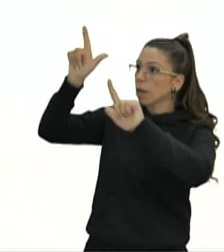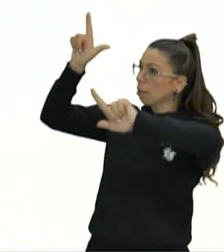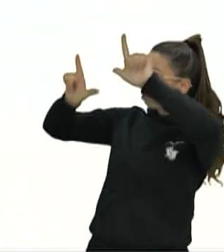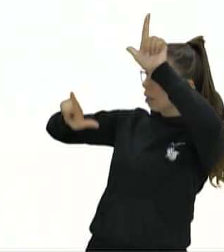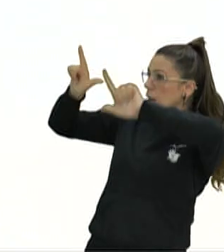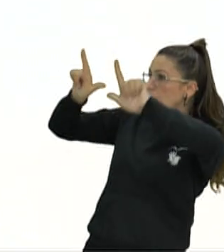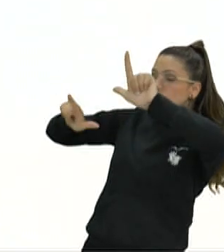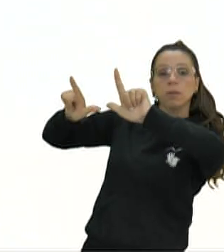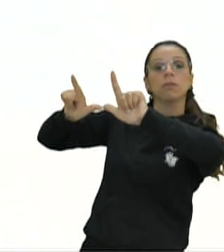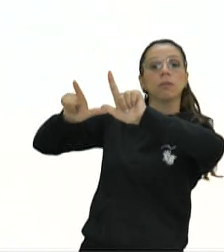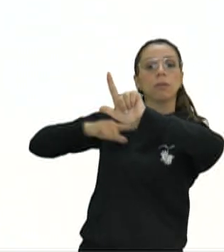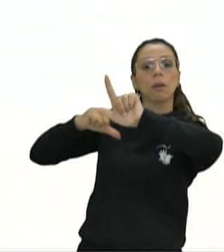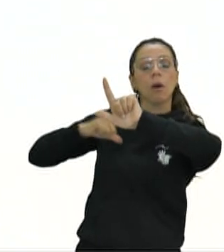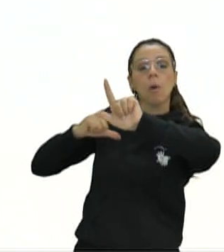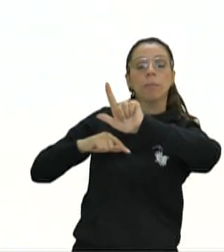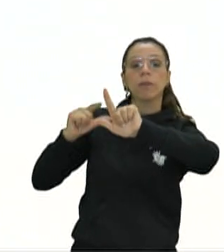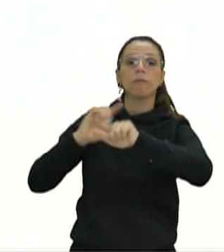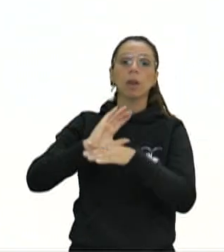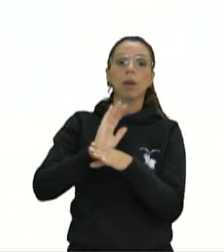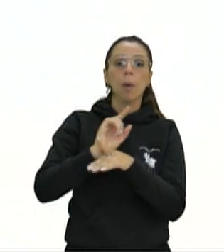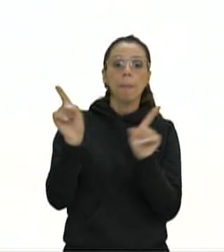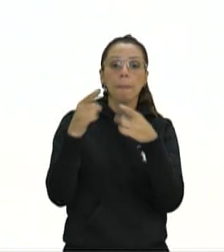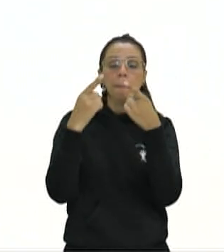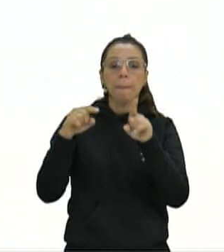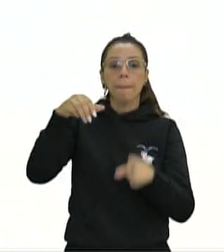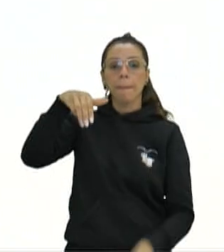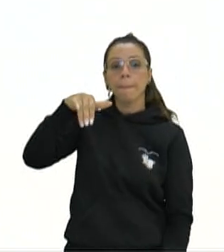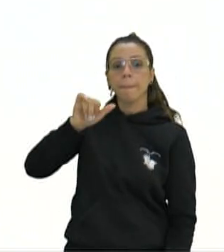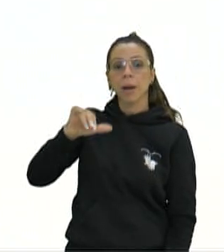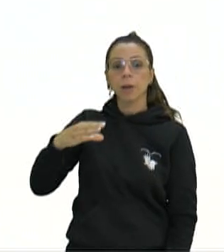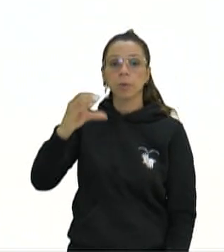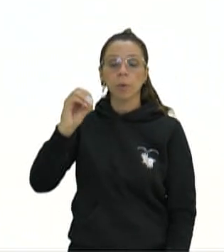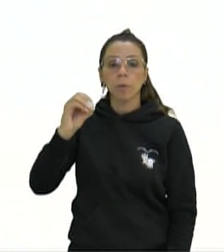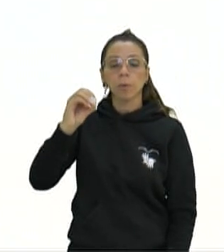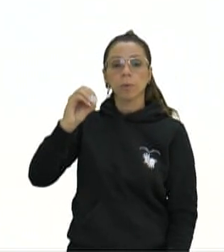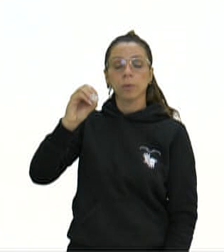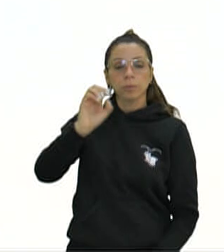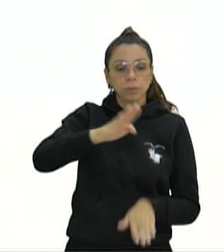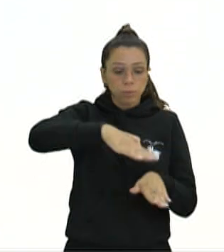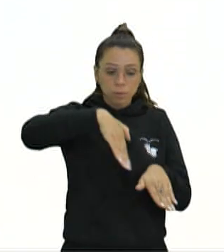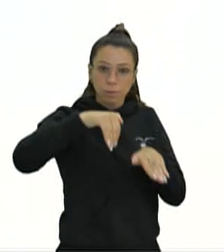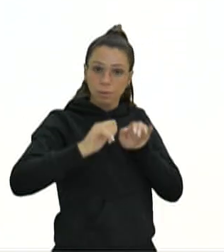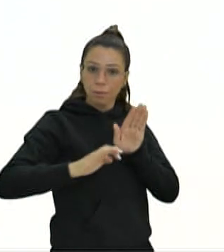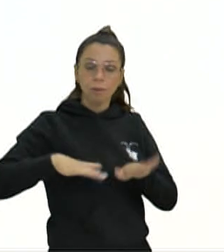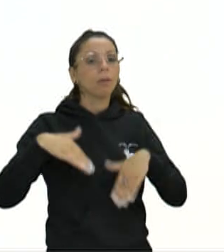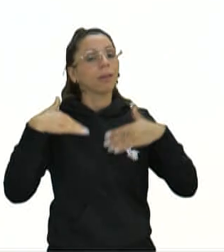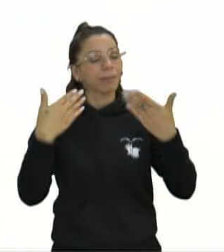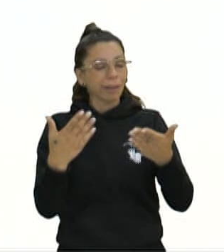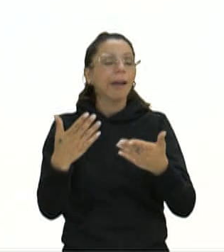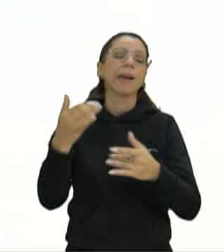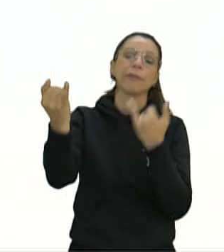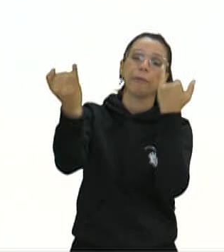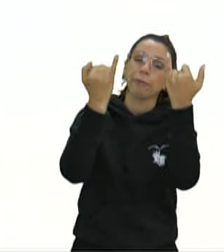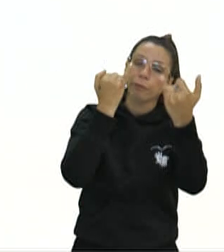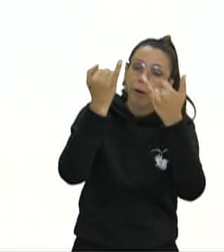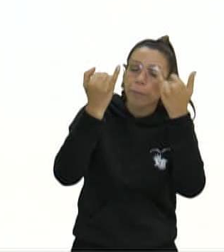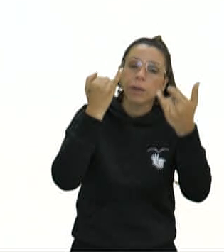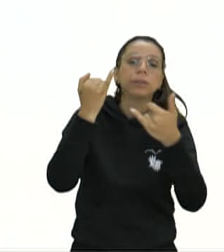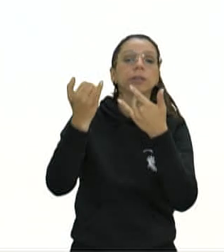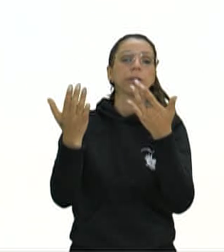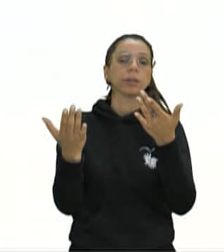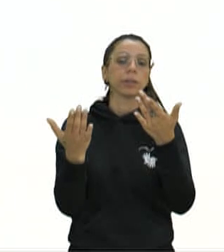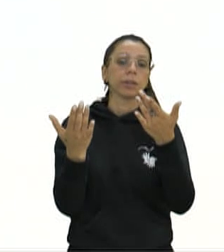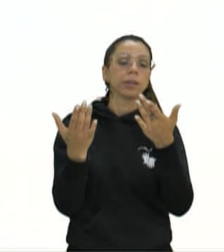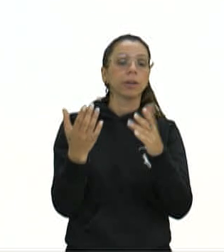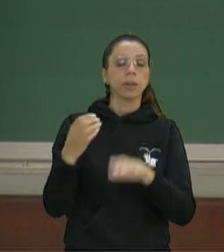Veja quantas empresas transnacionais estiveram presentes nesse seu curto programa. Tá um pouco desatualizado, né? Menos, vocês viram